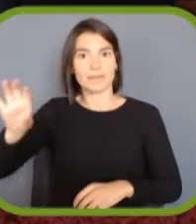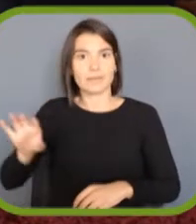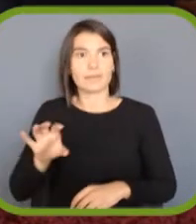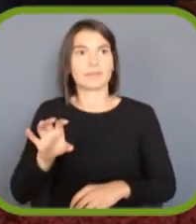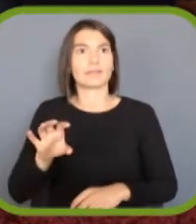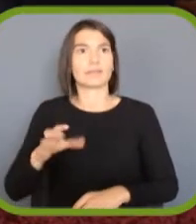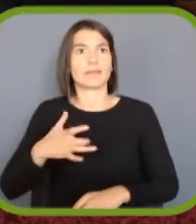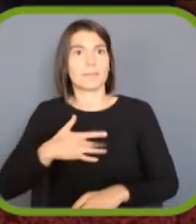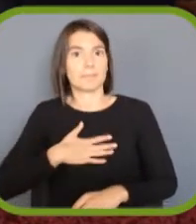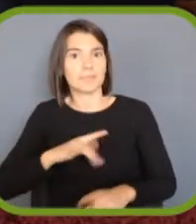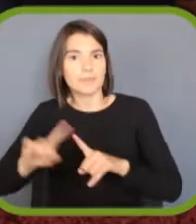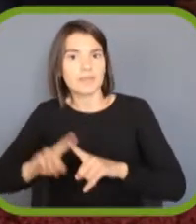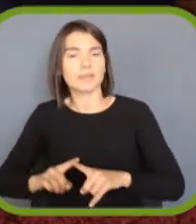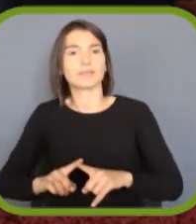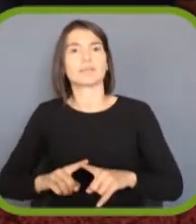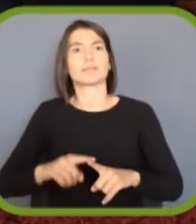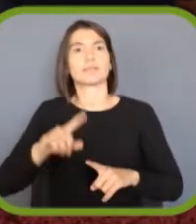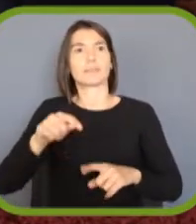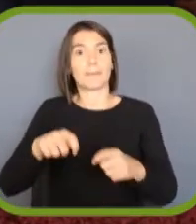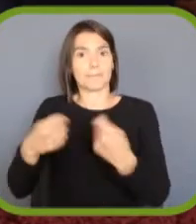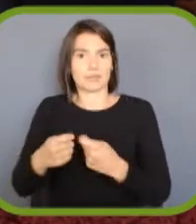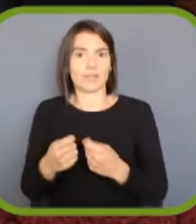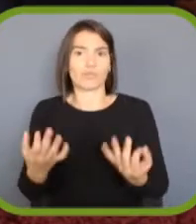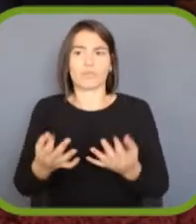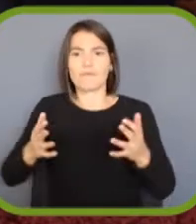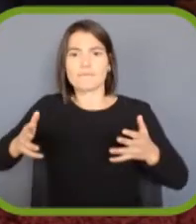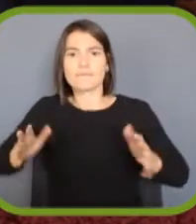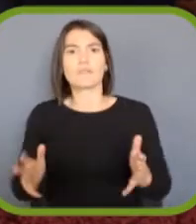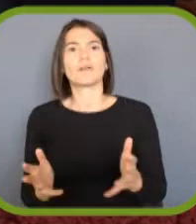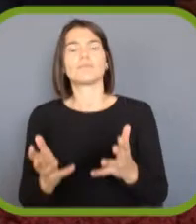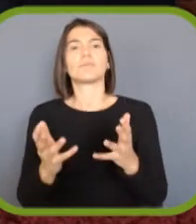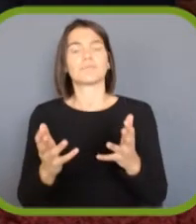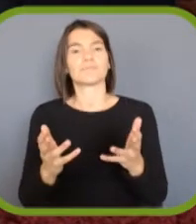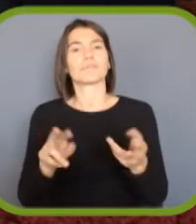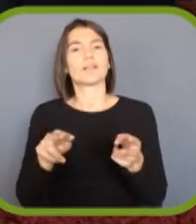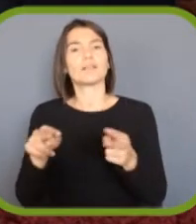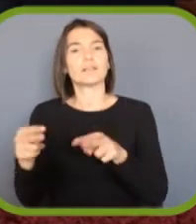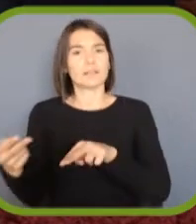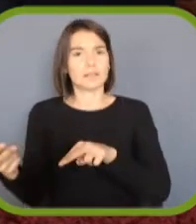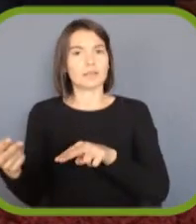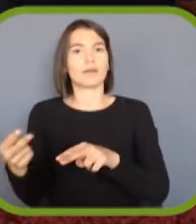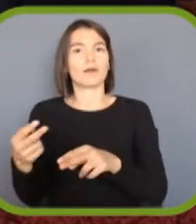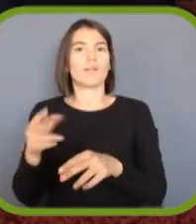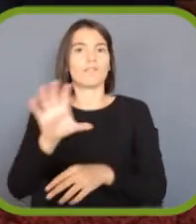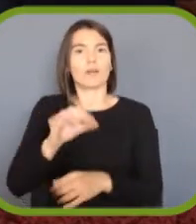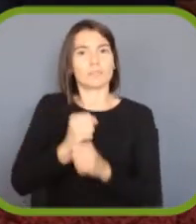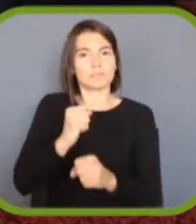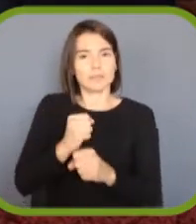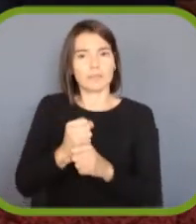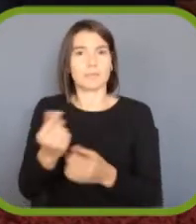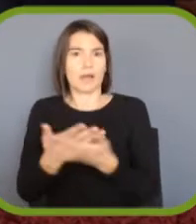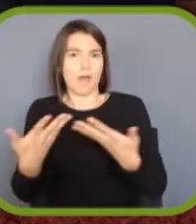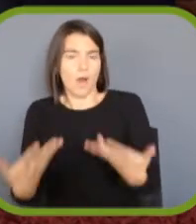Efetivamente, os países, as empresas e os partidos têm vindo a promover uma alteração